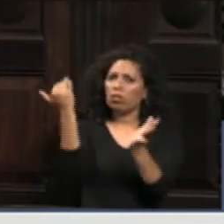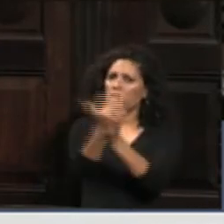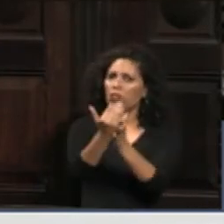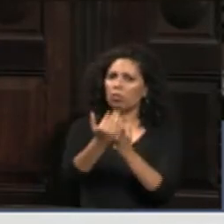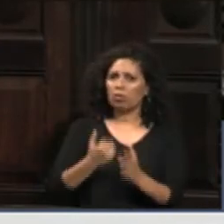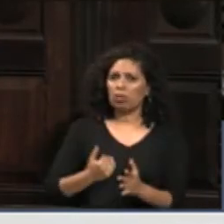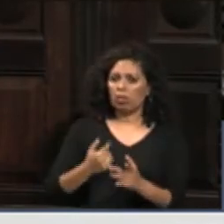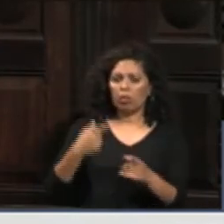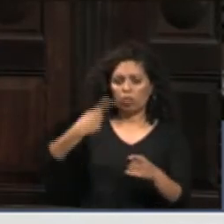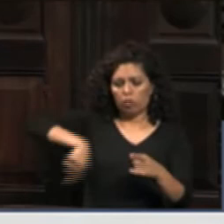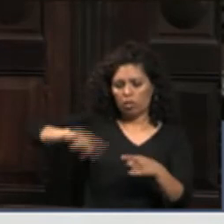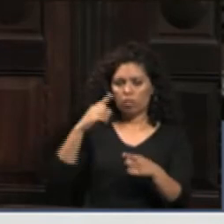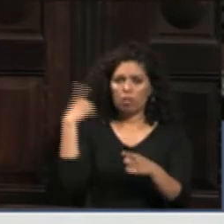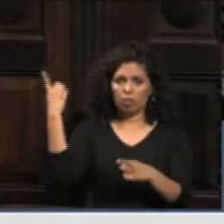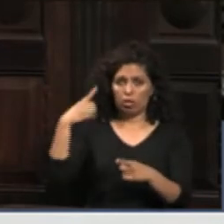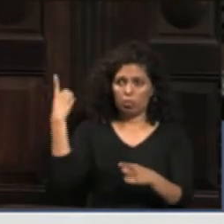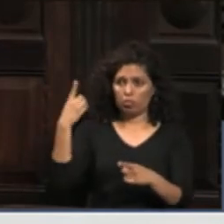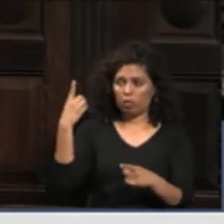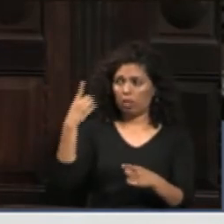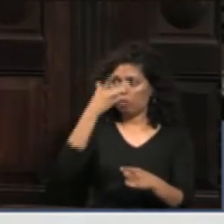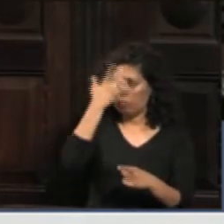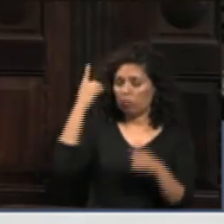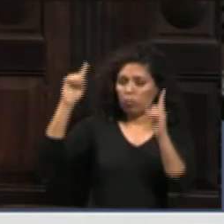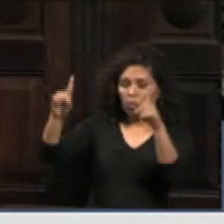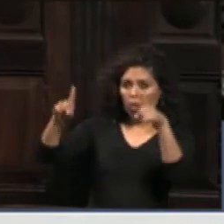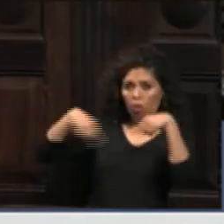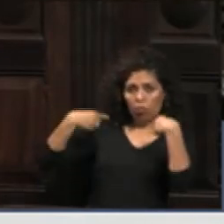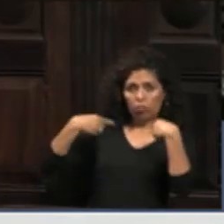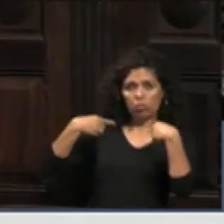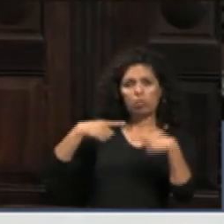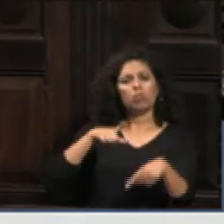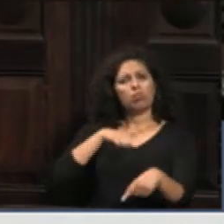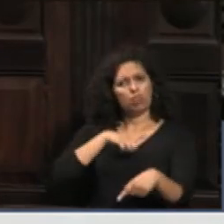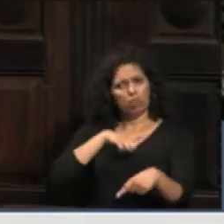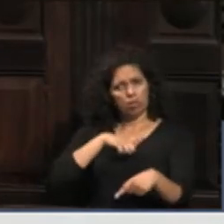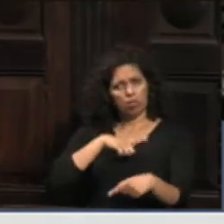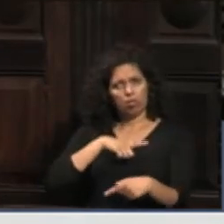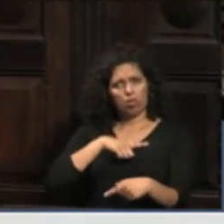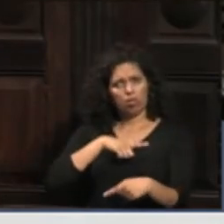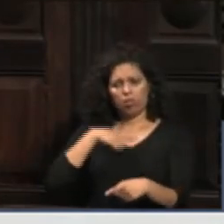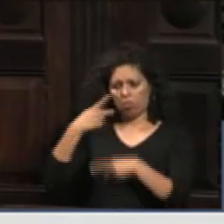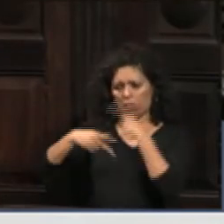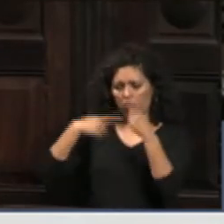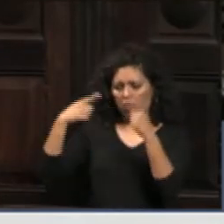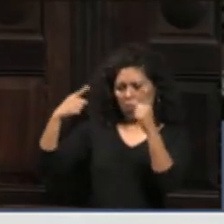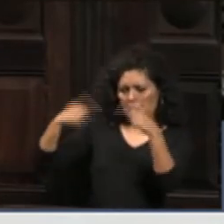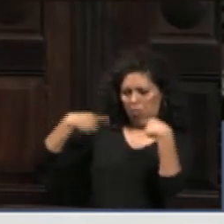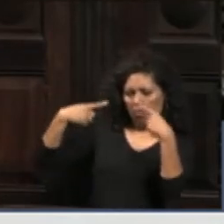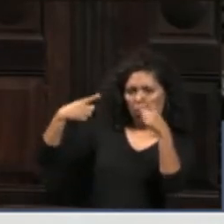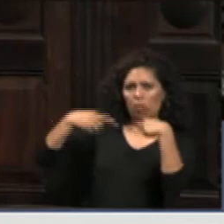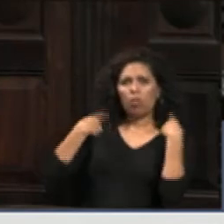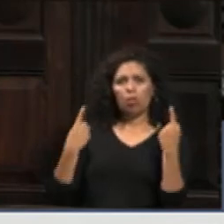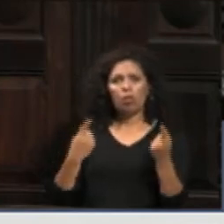de ameaças, né? Ameaças exatamente por defender ideias que não são